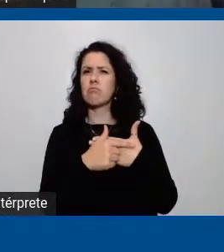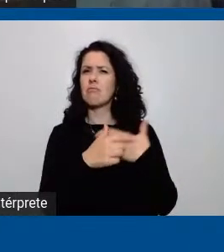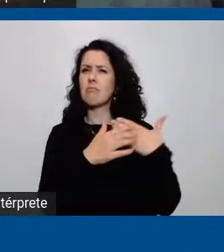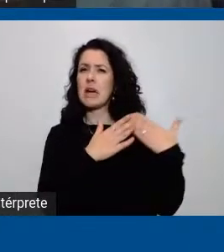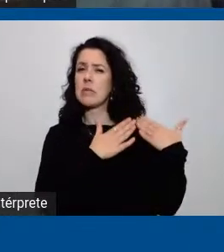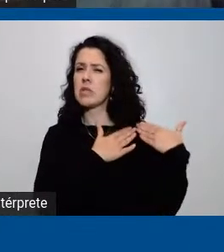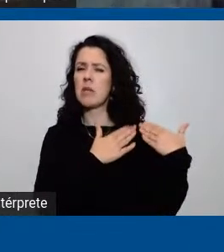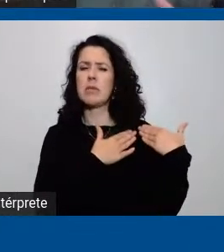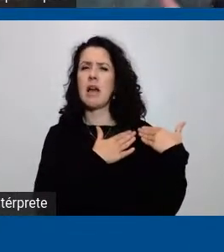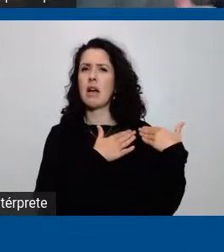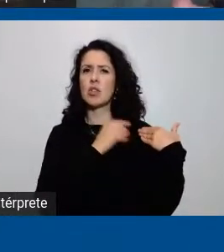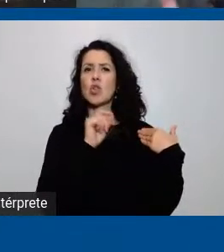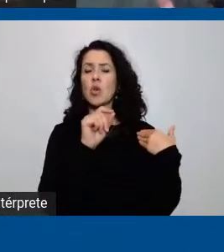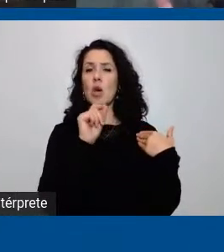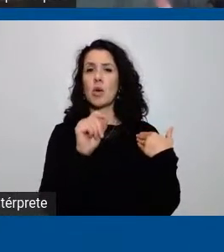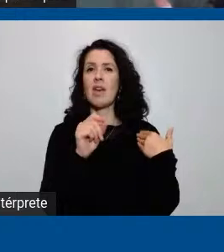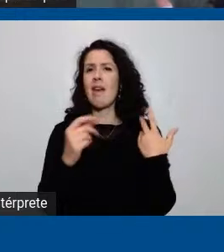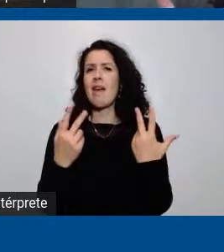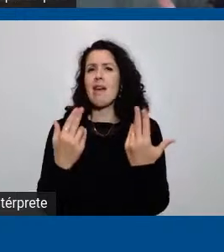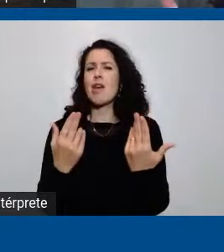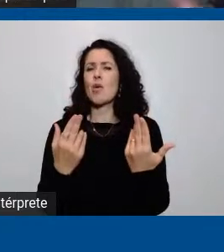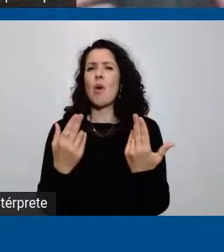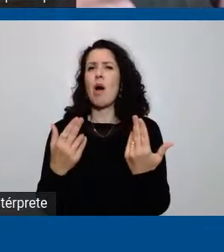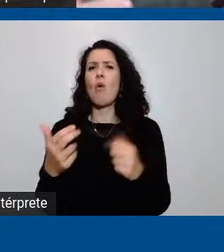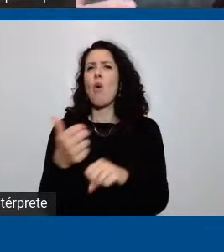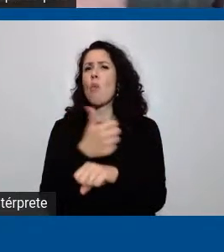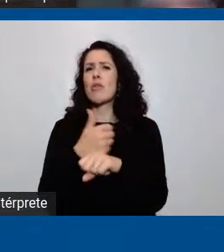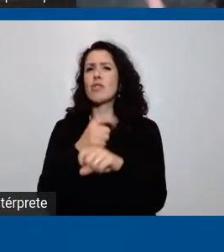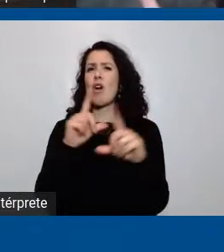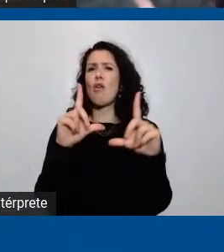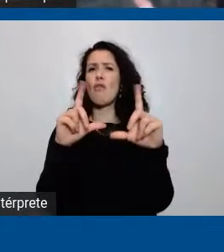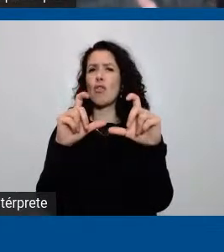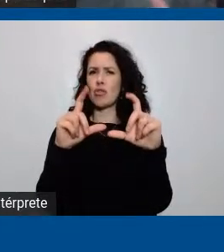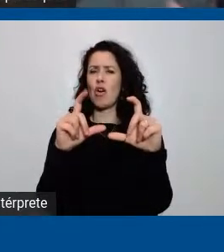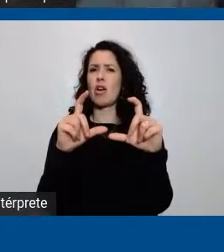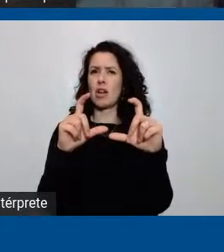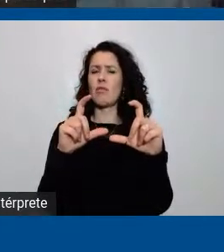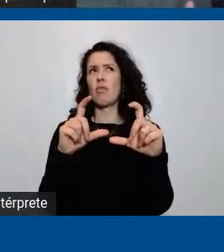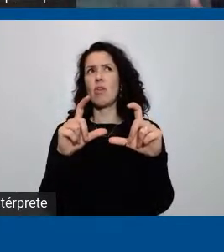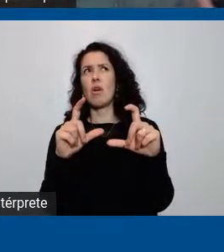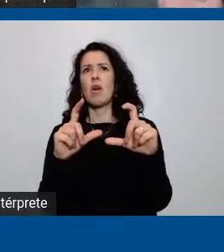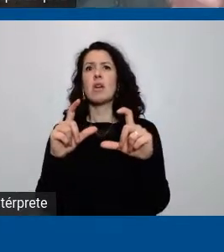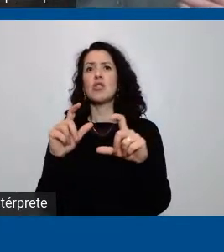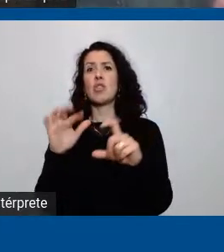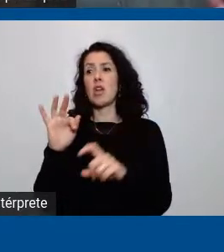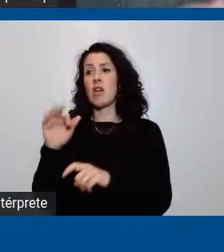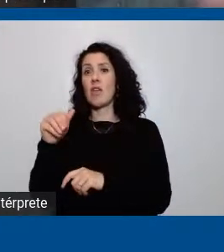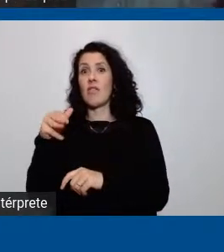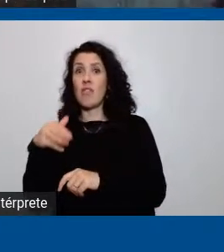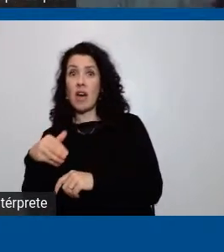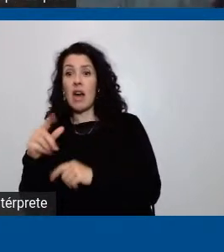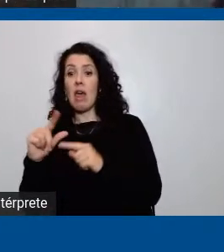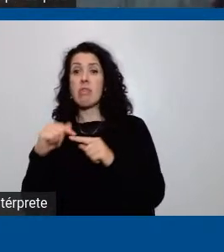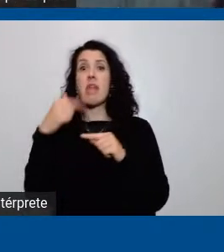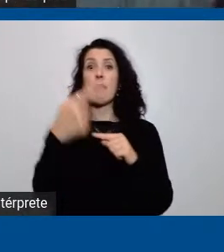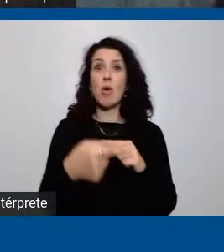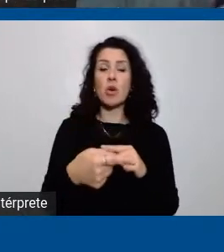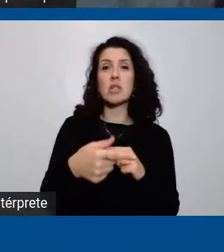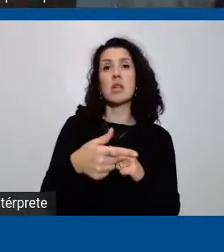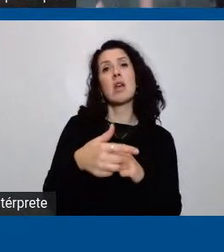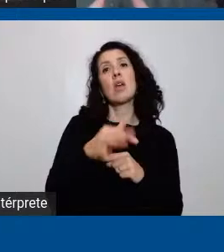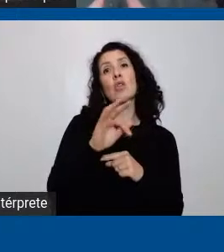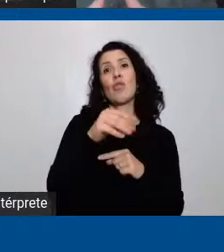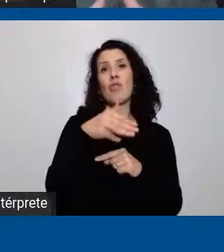assim, quase que de um fotógrafo do Isfan e depois Isfan. Por quê? Ele foi conselheiro muitos